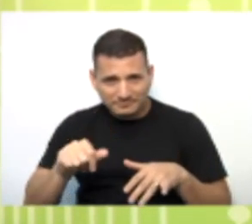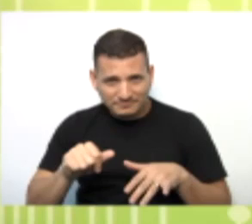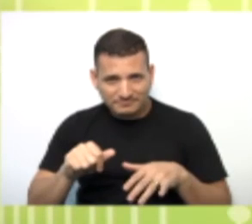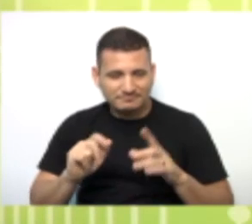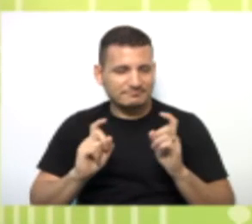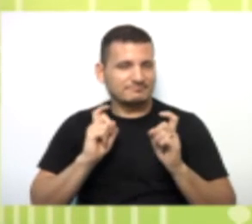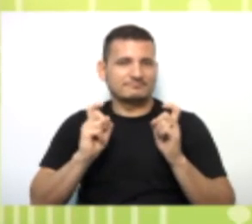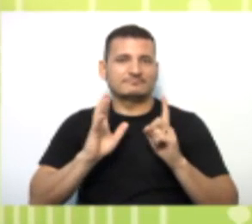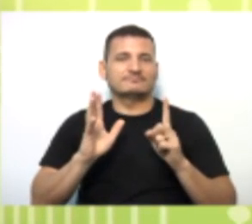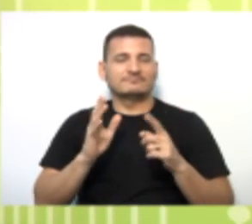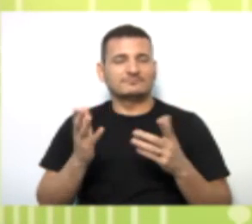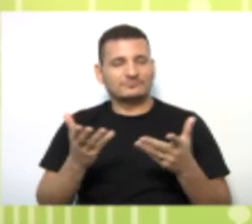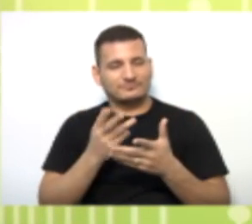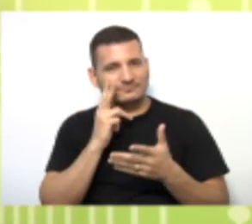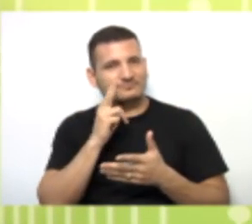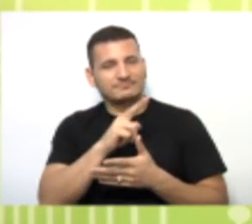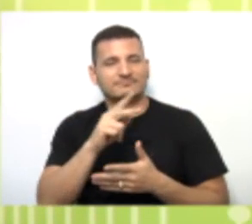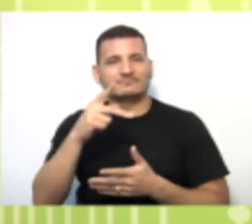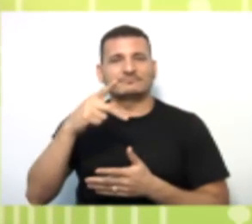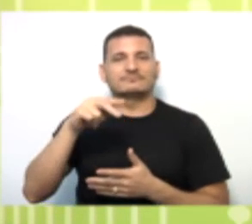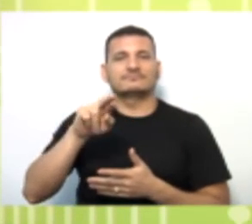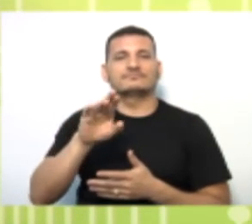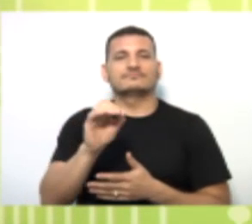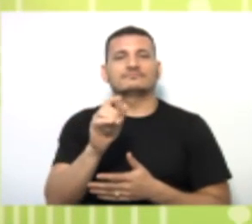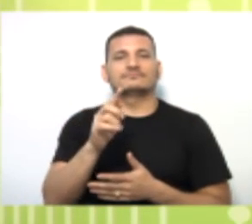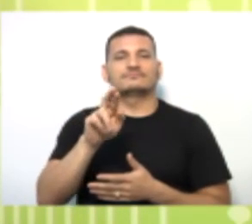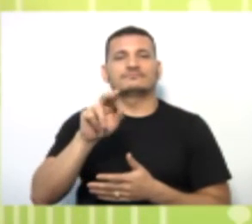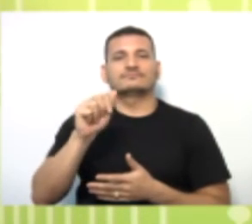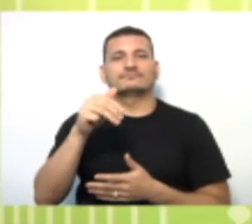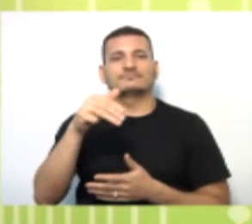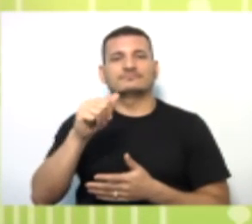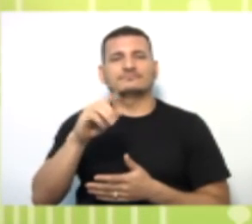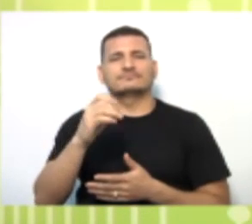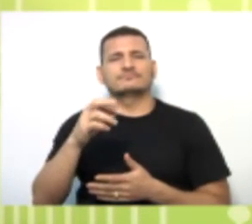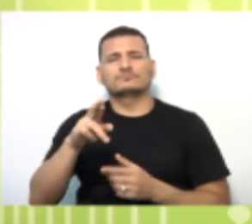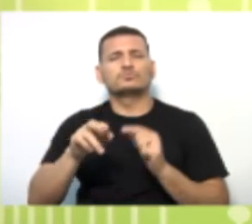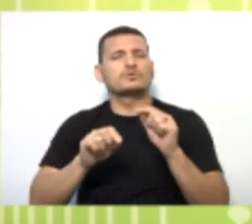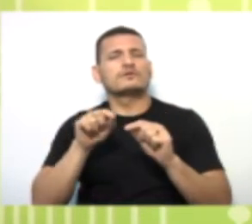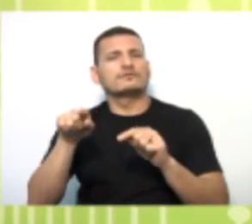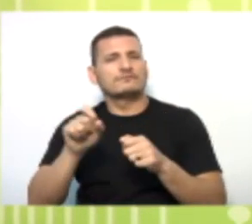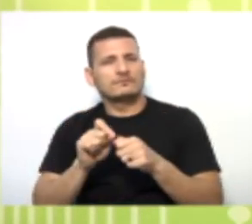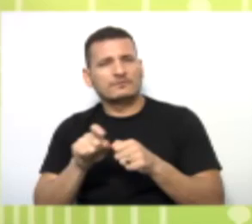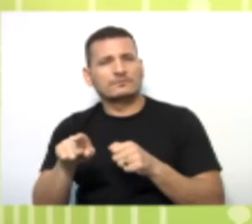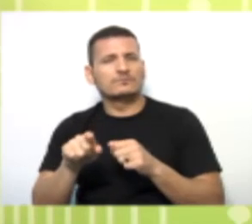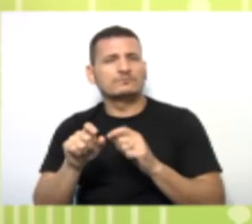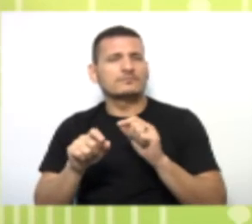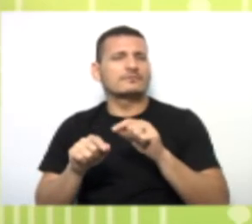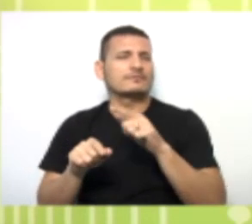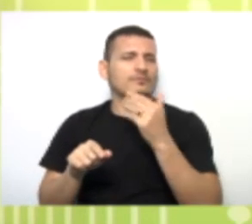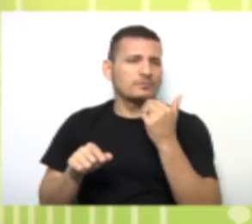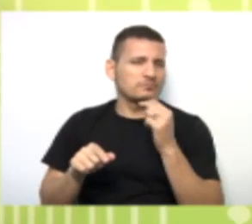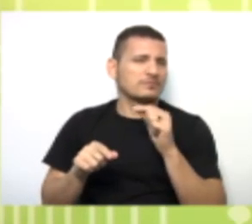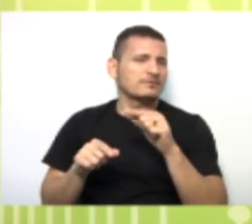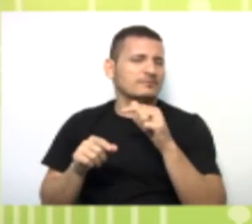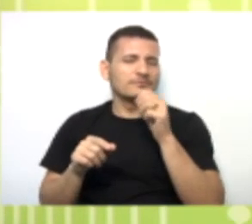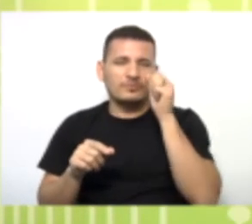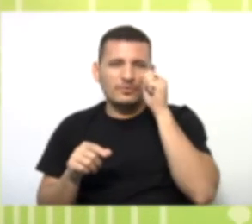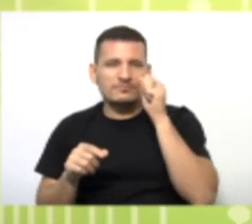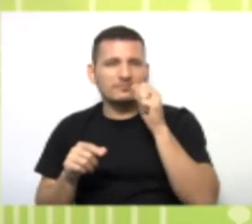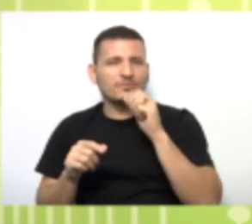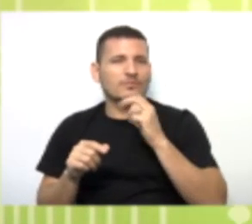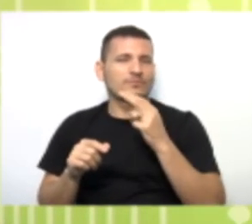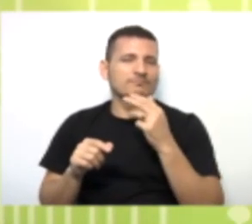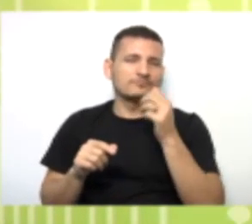porque a gente vai ver aqui essa palavrinha programador e vai entender o que esse cara faz, onde é que ele dorme, onde é que ele vive, o que ele come, ou não come, não dorme, não vive, né,